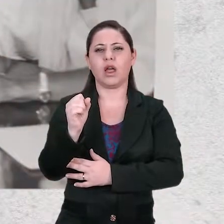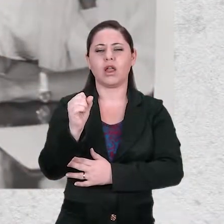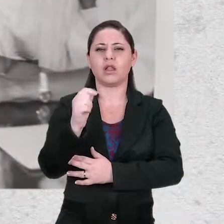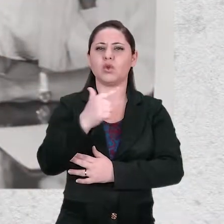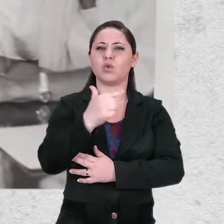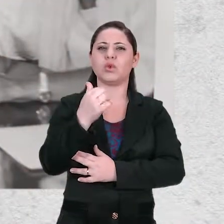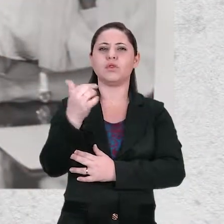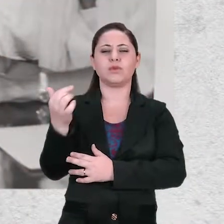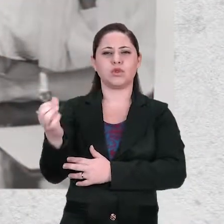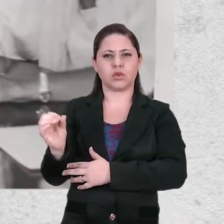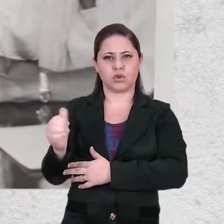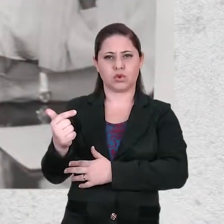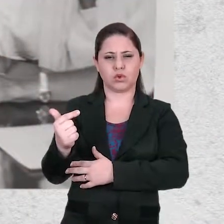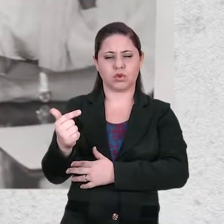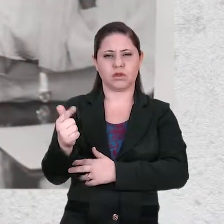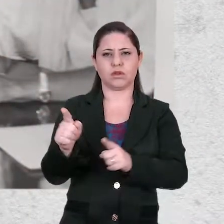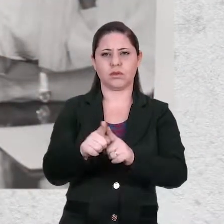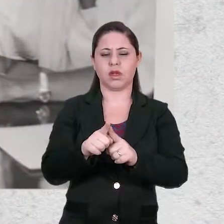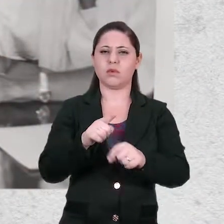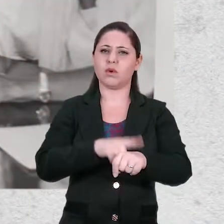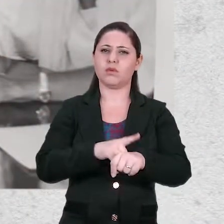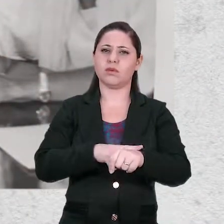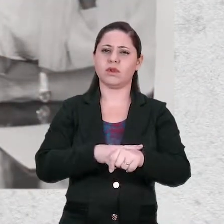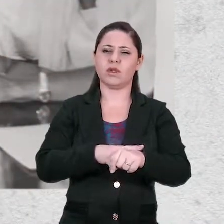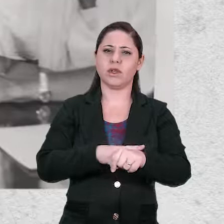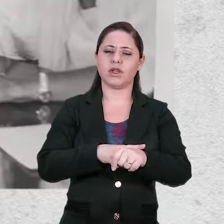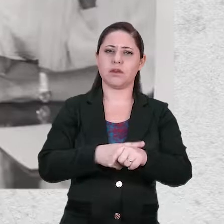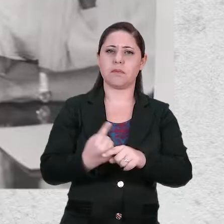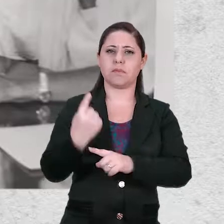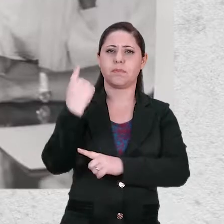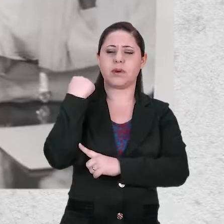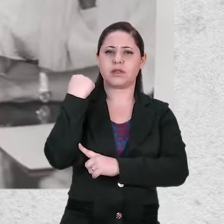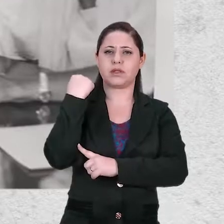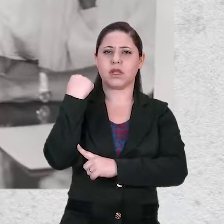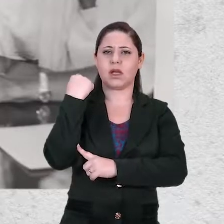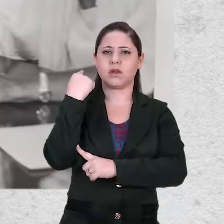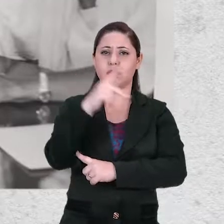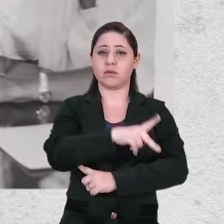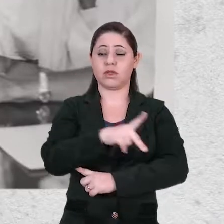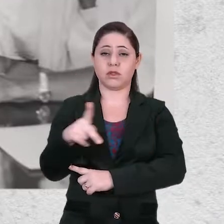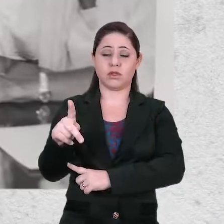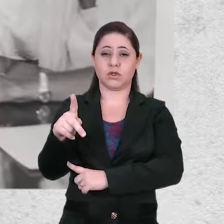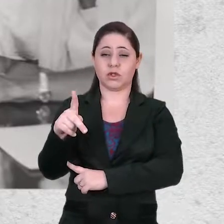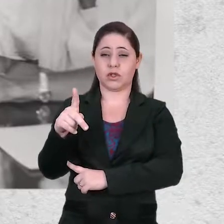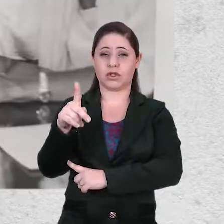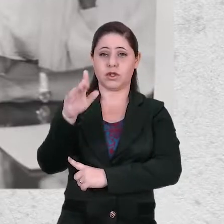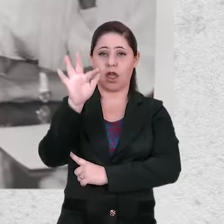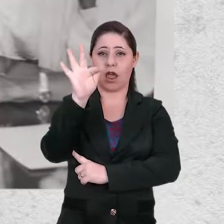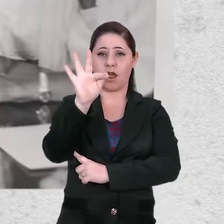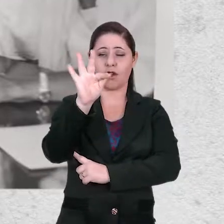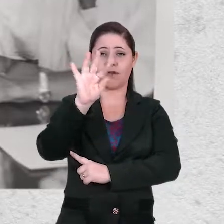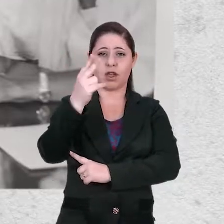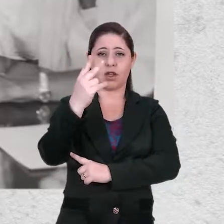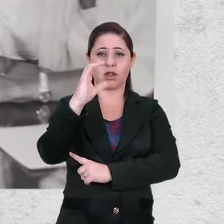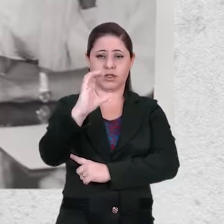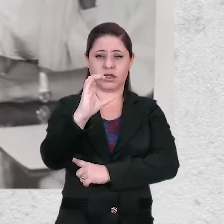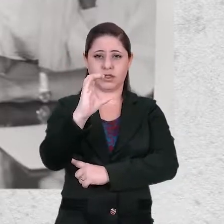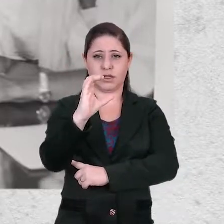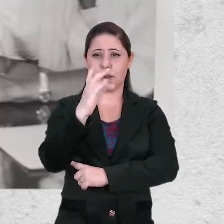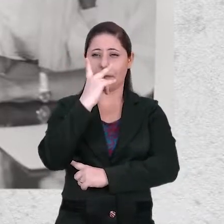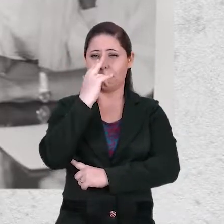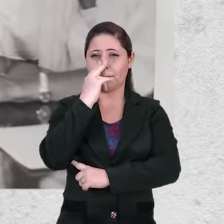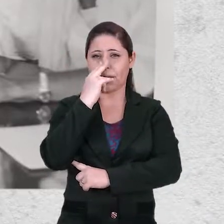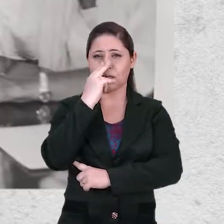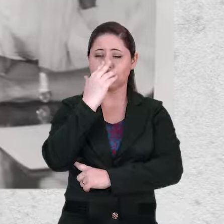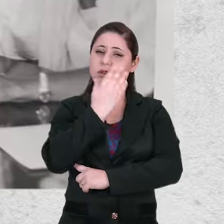porque é um período, digamos assim, que a gente chama de a era Fernando Henrique Cardoso. Uma pessoa que muito próxima à senhora, porque o ex-presidente Fernando